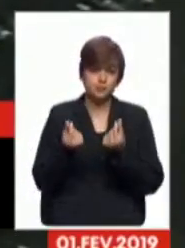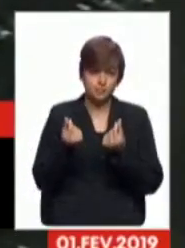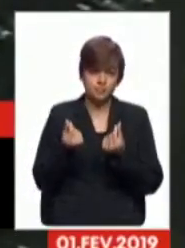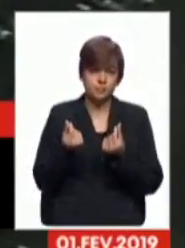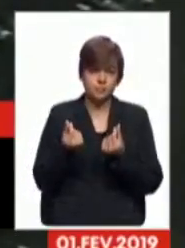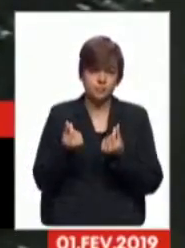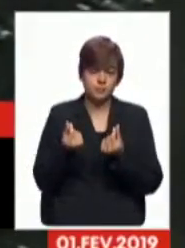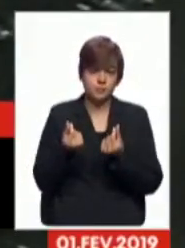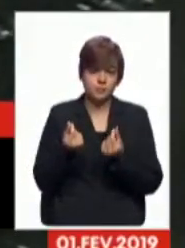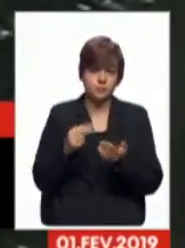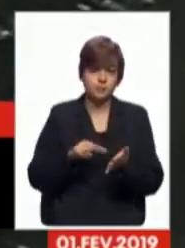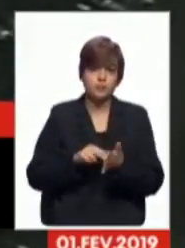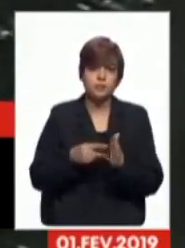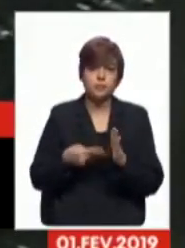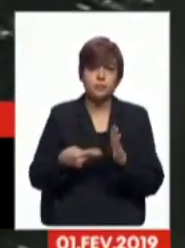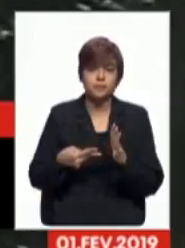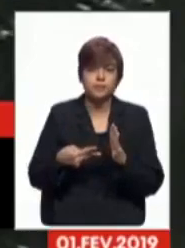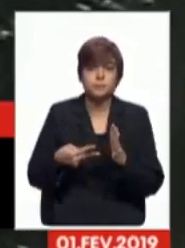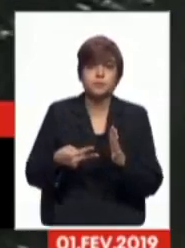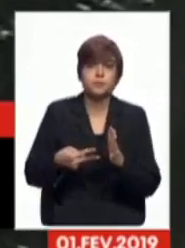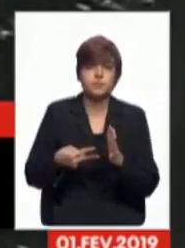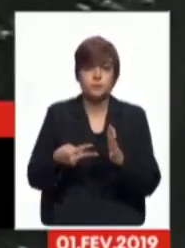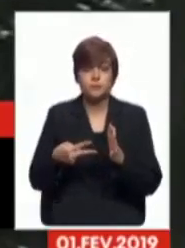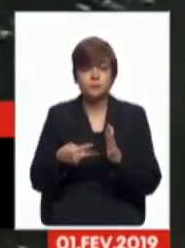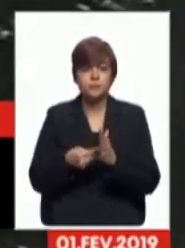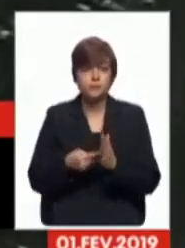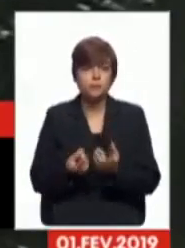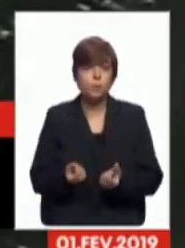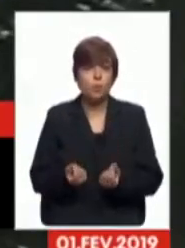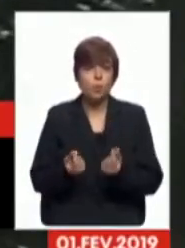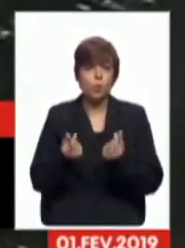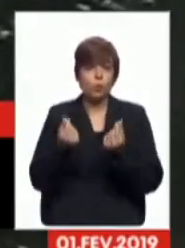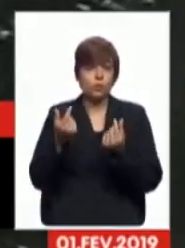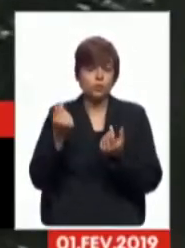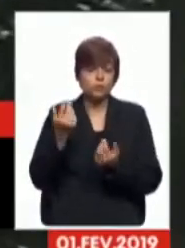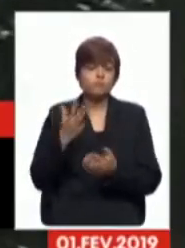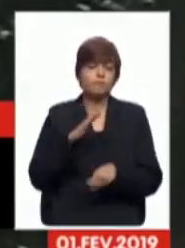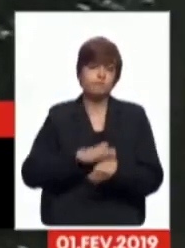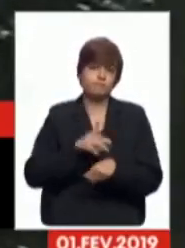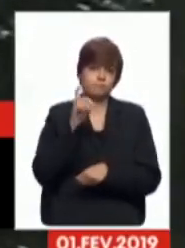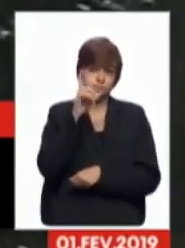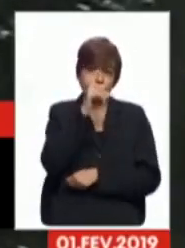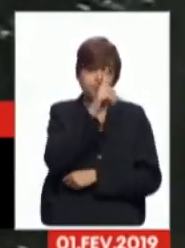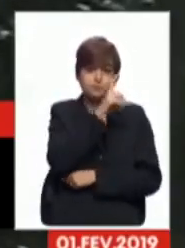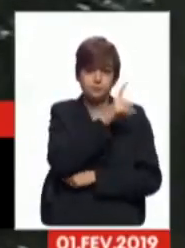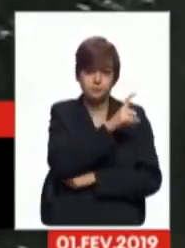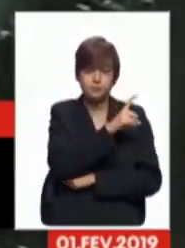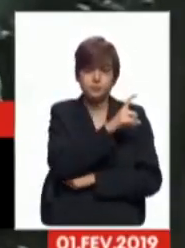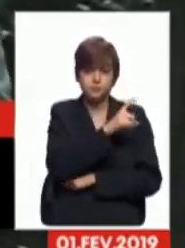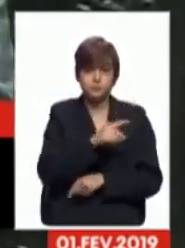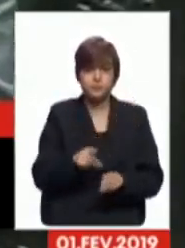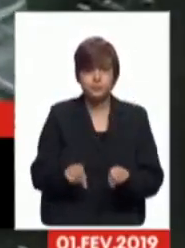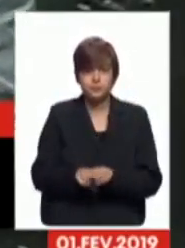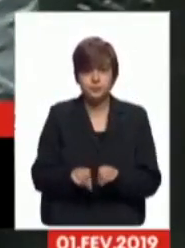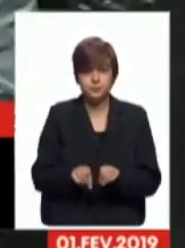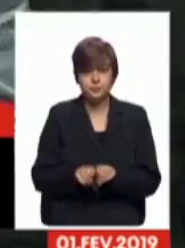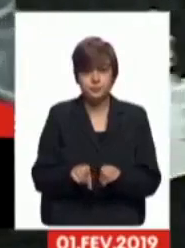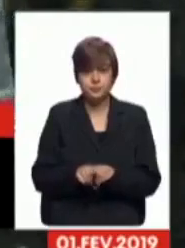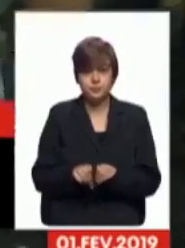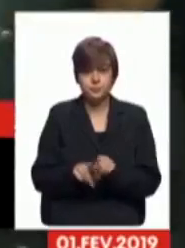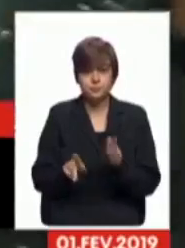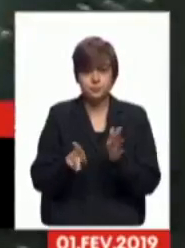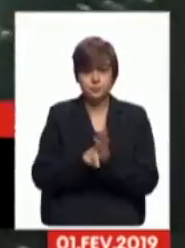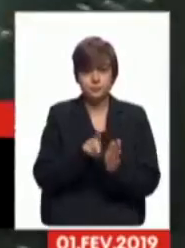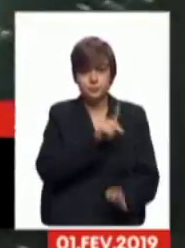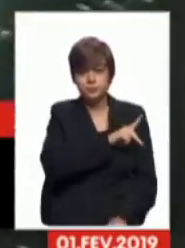pressionando fortemente as contas públicas nos últimos anos, culminando no déficit